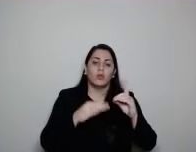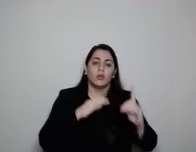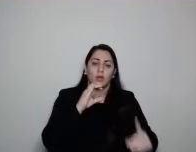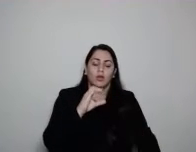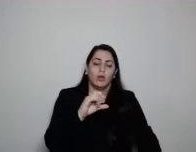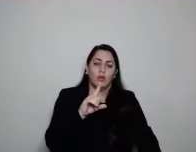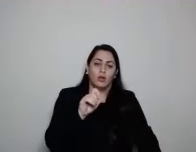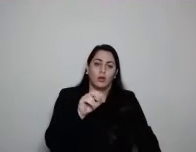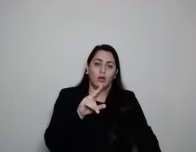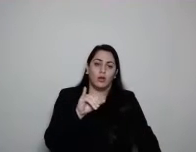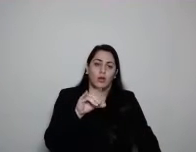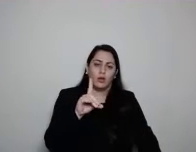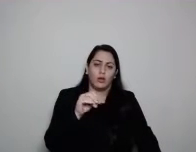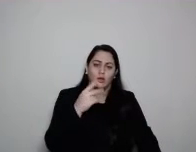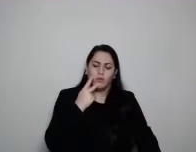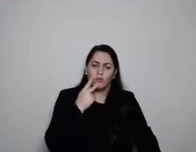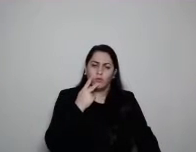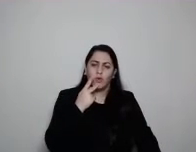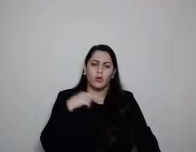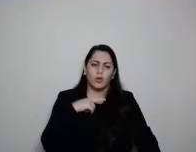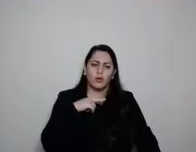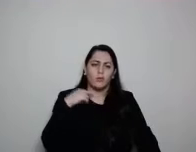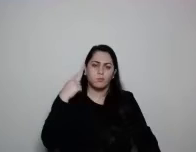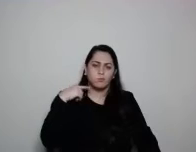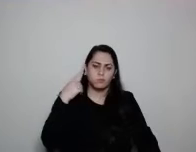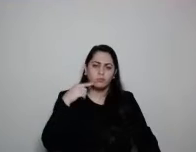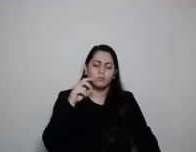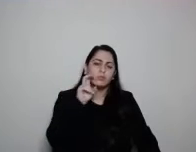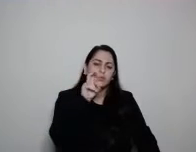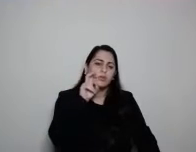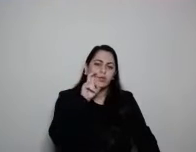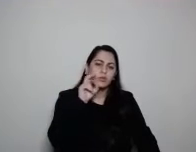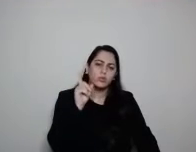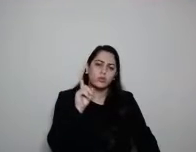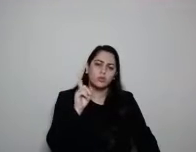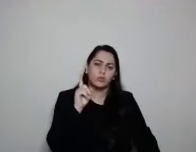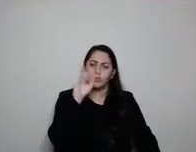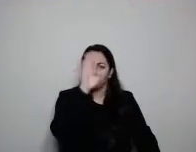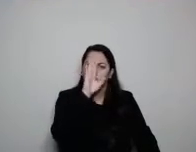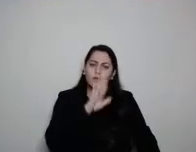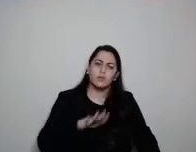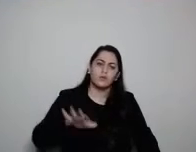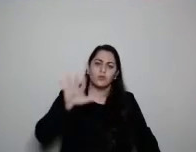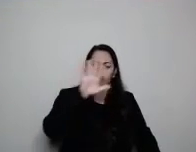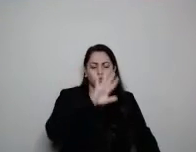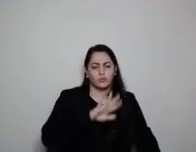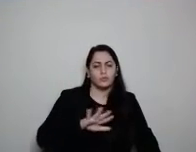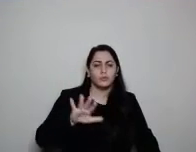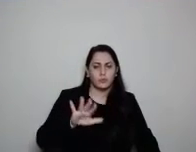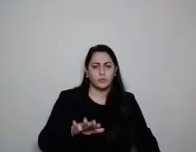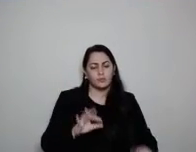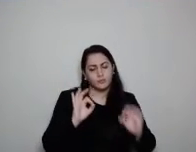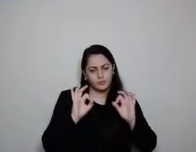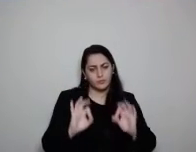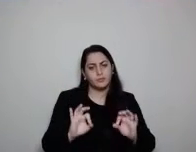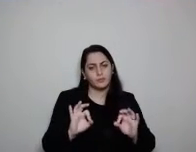É um assunto extra. Não é no Rio Grande do Norte, não. Notícia do Brasil. Tá certo. De qualquer maneira, a denúncia está feita aí